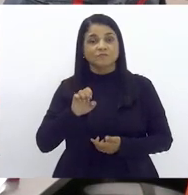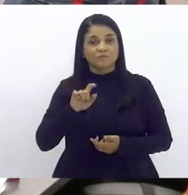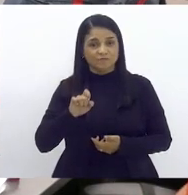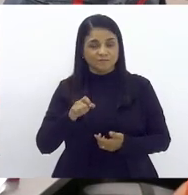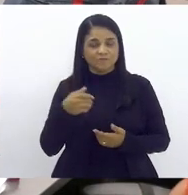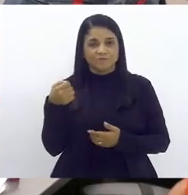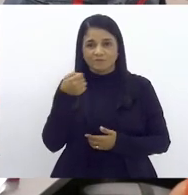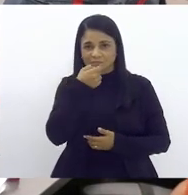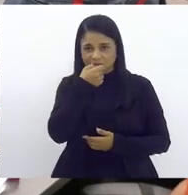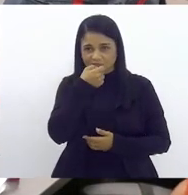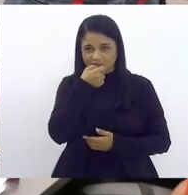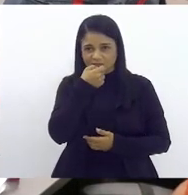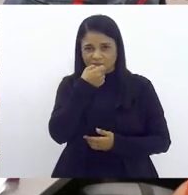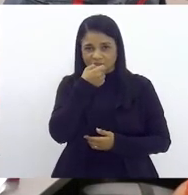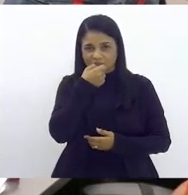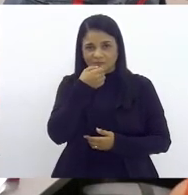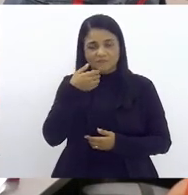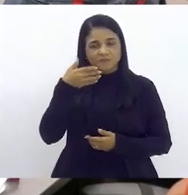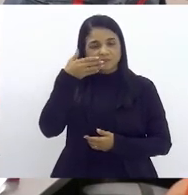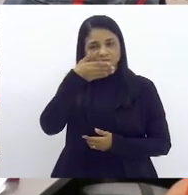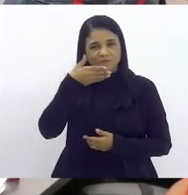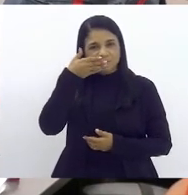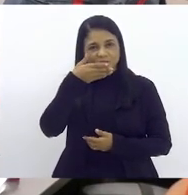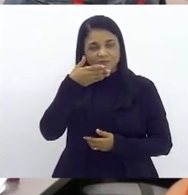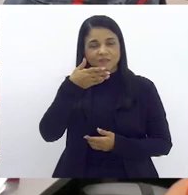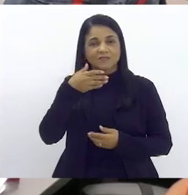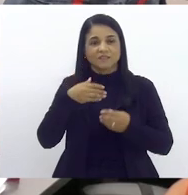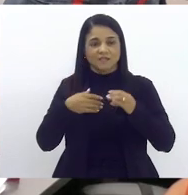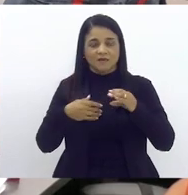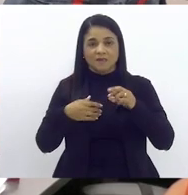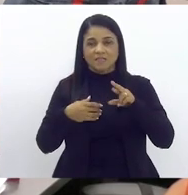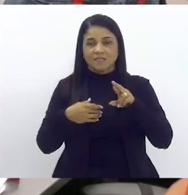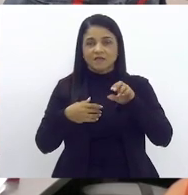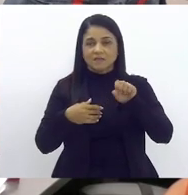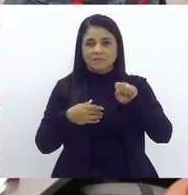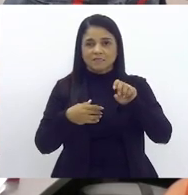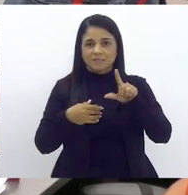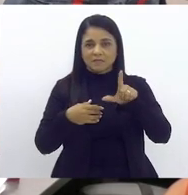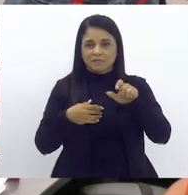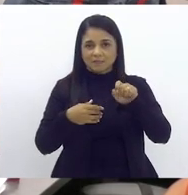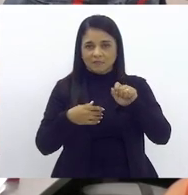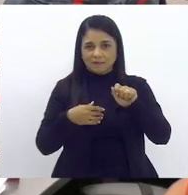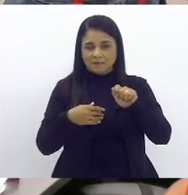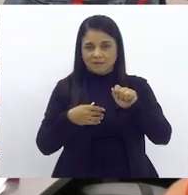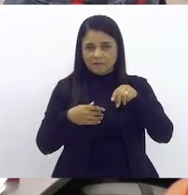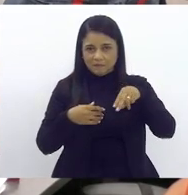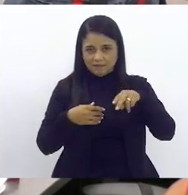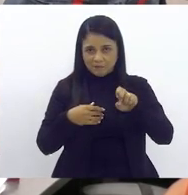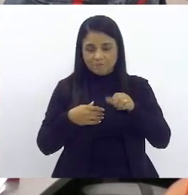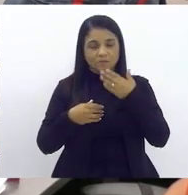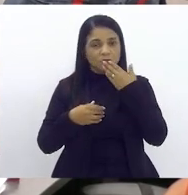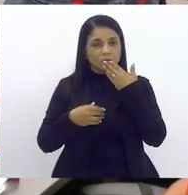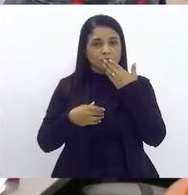a fala. Estou dividindo a minha fala com a Cris Lane. Boa noite a todos.